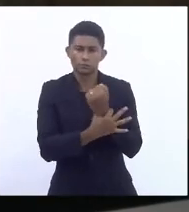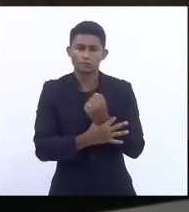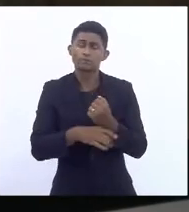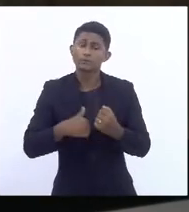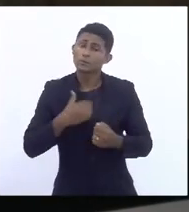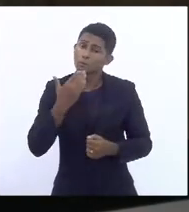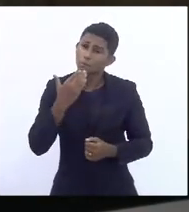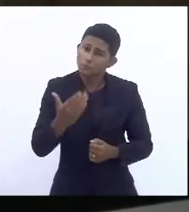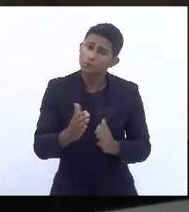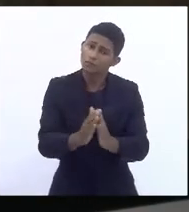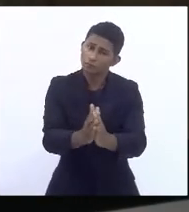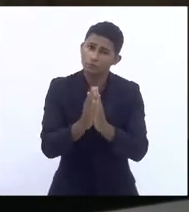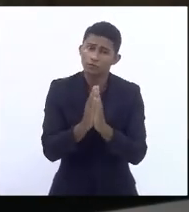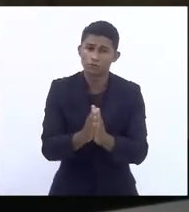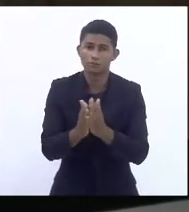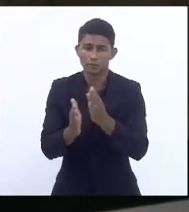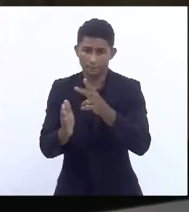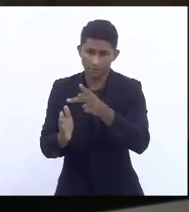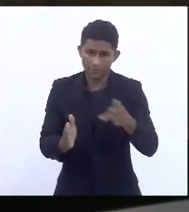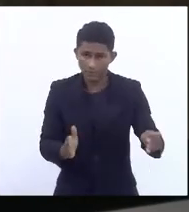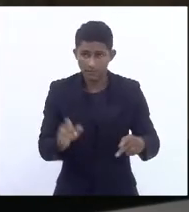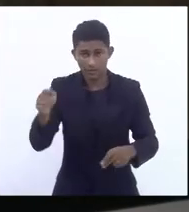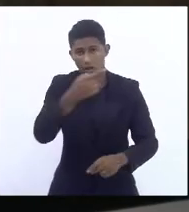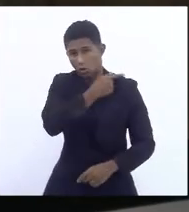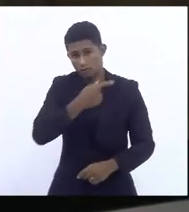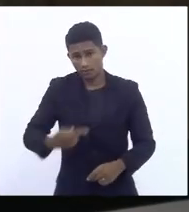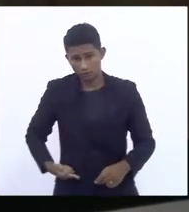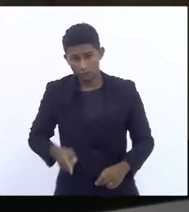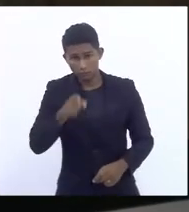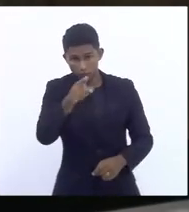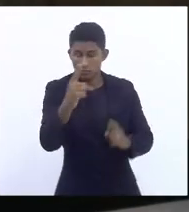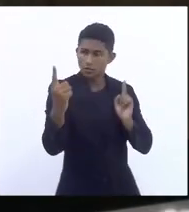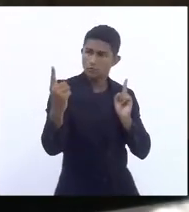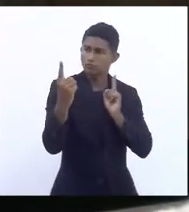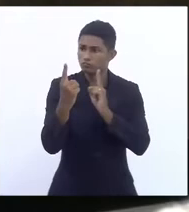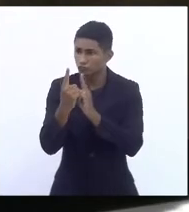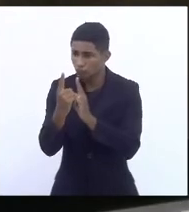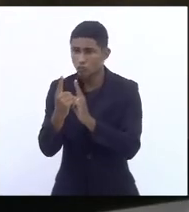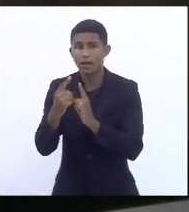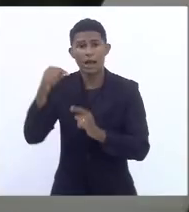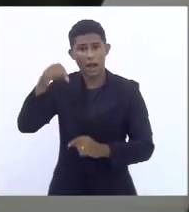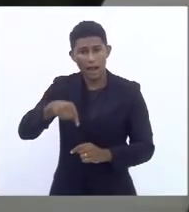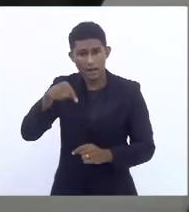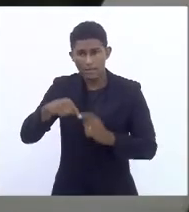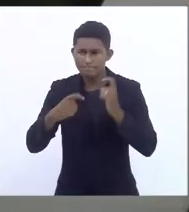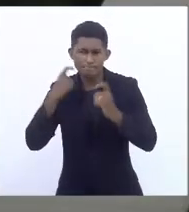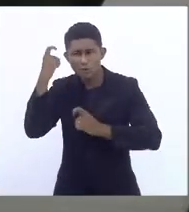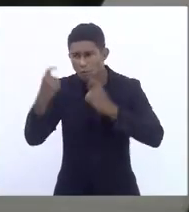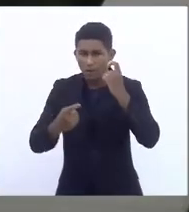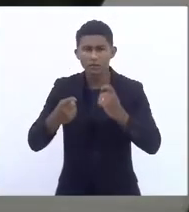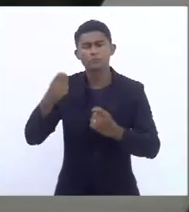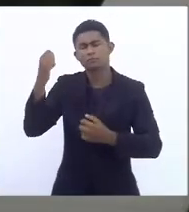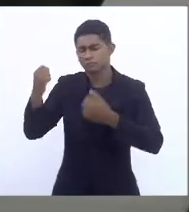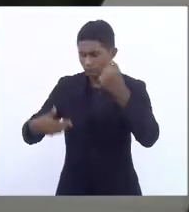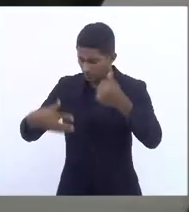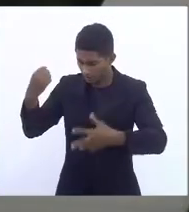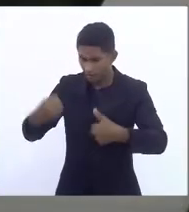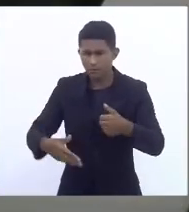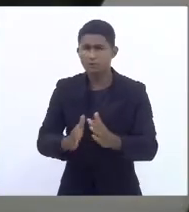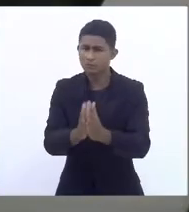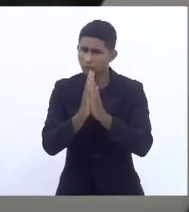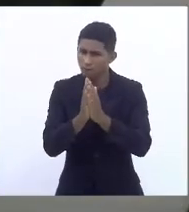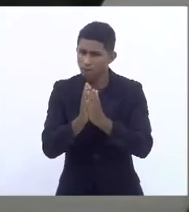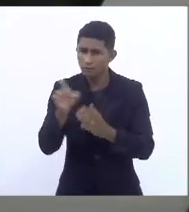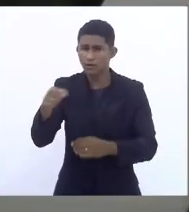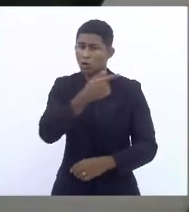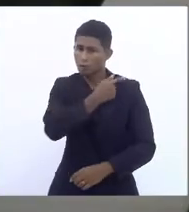ao governador a nossa preocupação e dizer que o governador deve aos